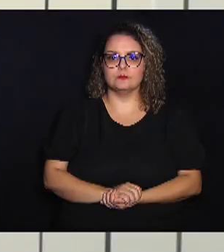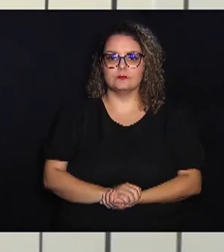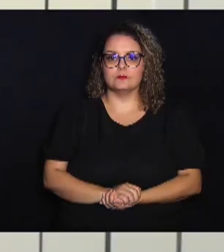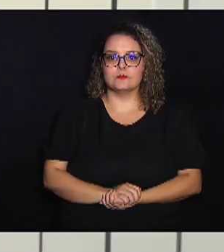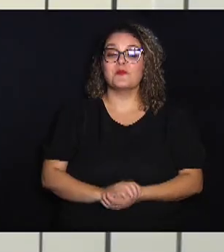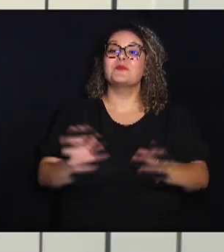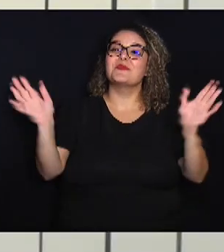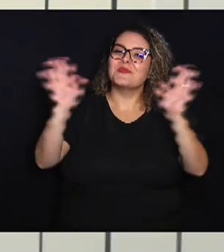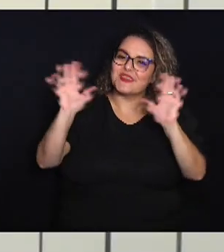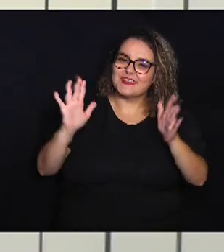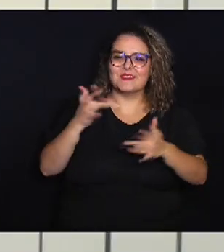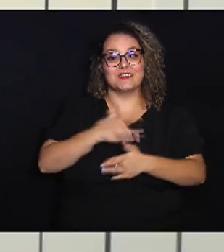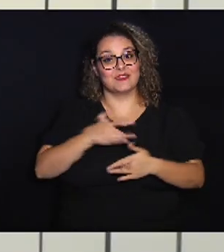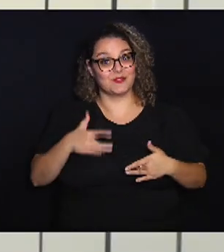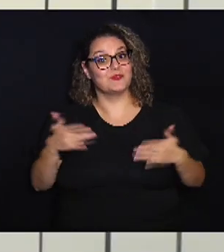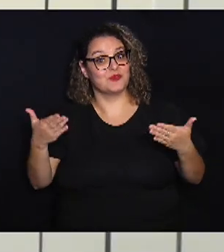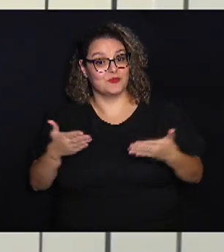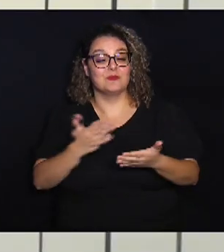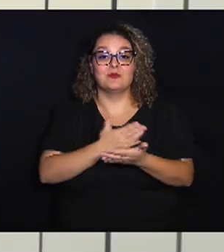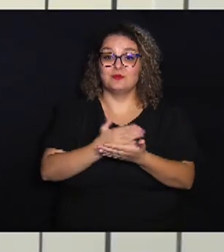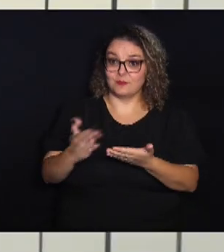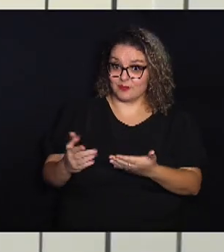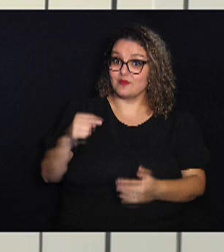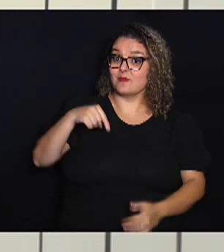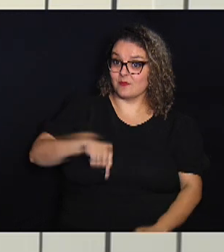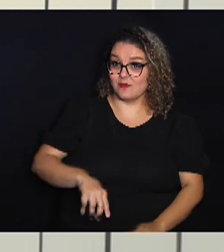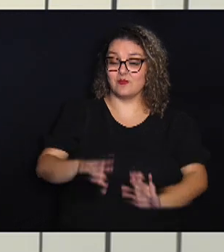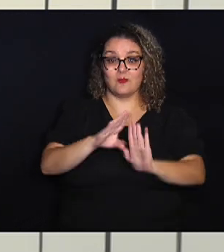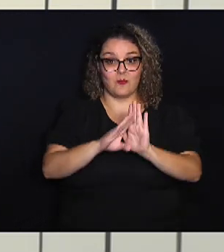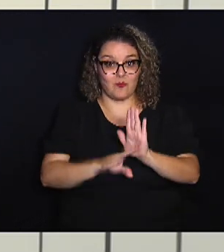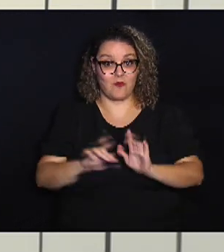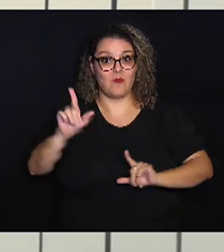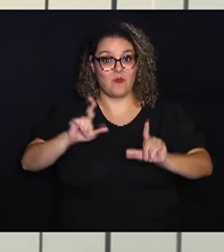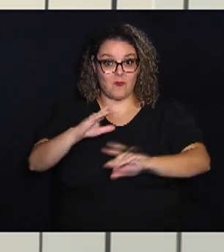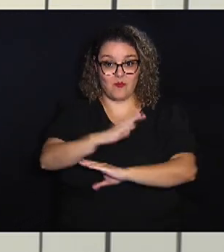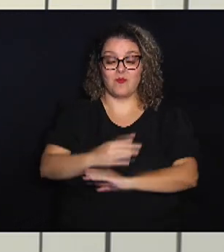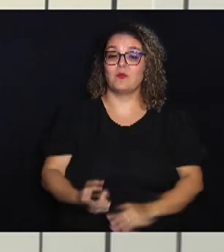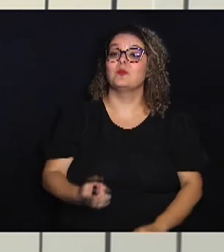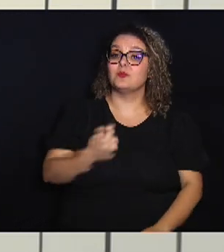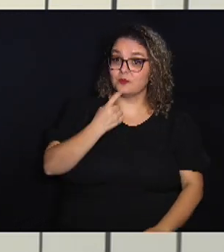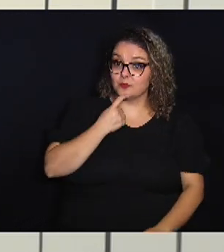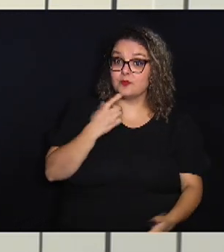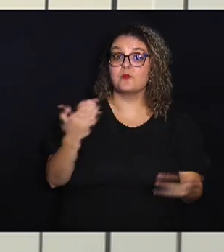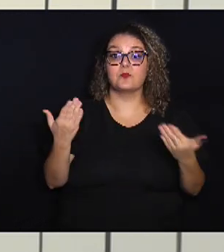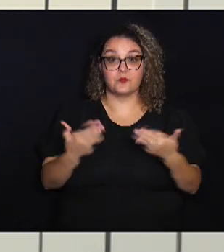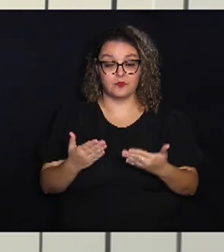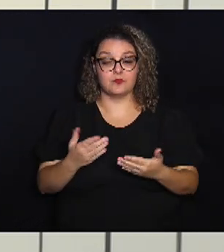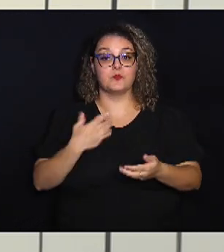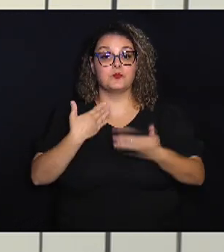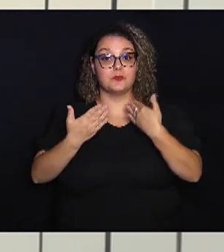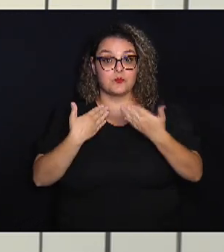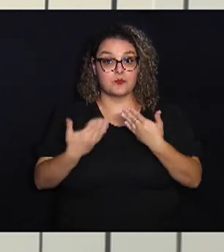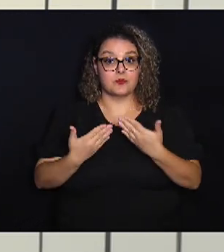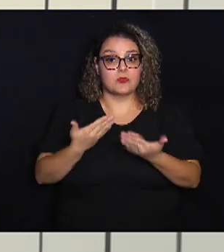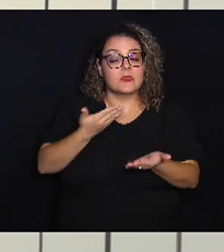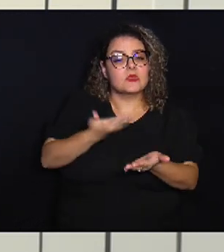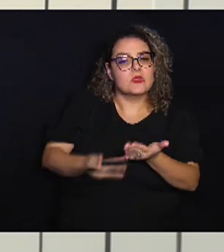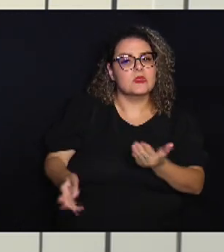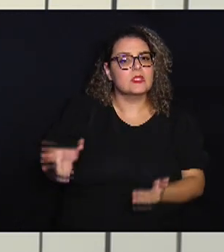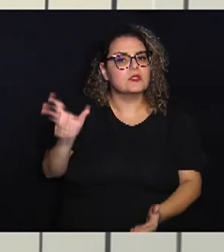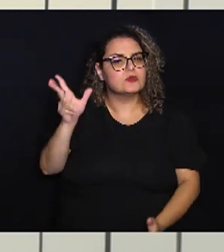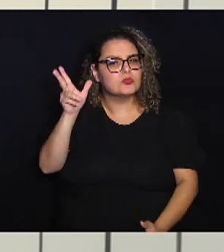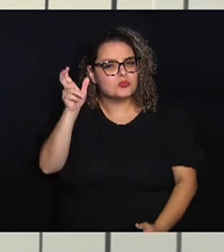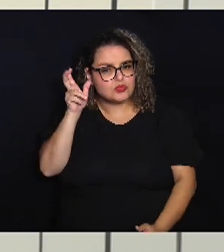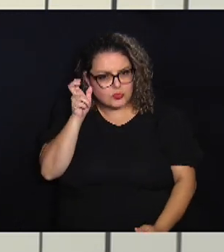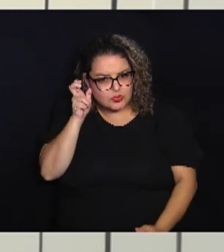Olá, mais um Saúde Agora começando aqui na programação da TV Câmara Campinas e hoje nós vamos falar sobre perda